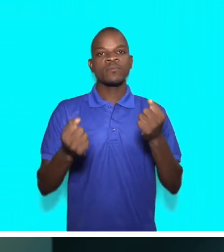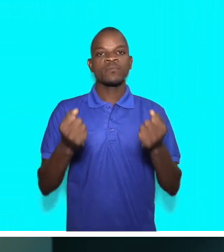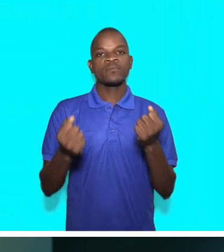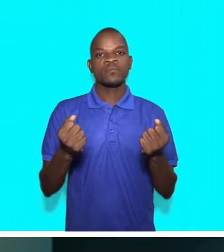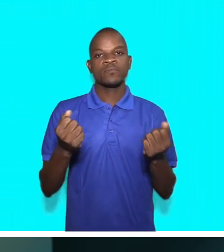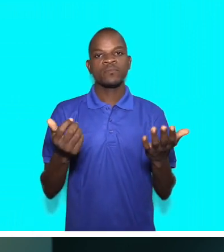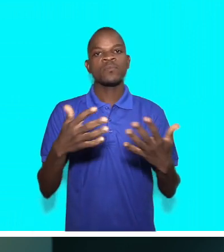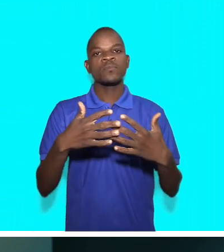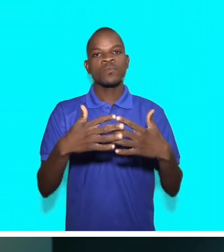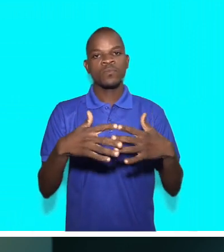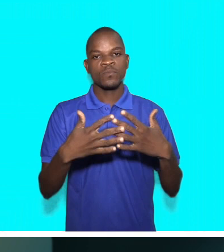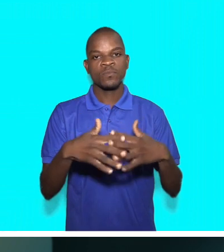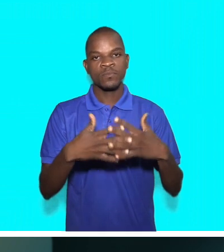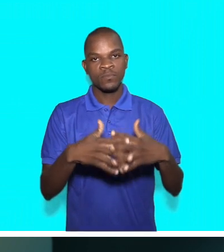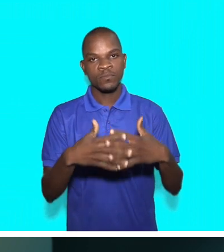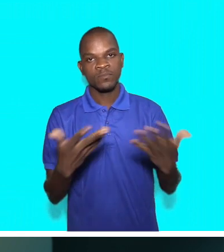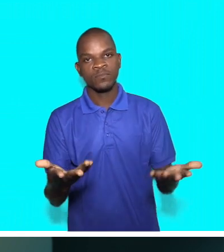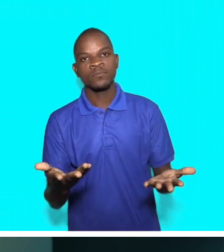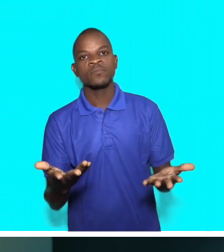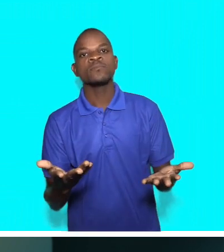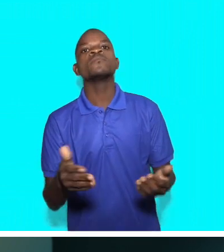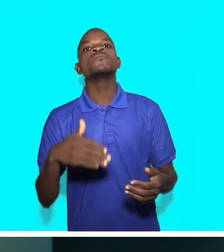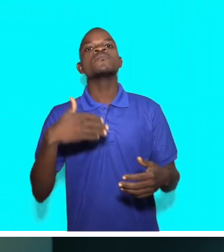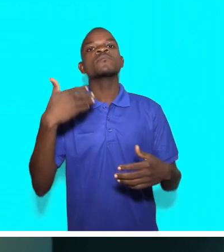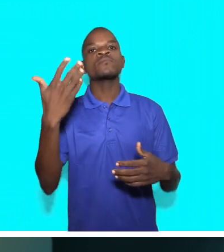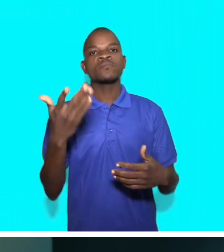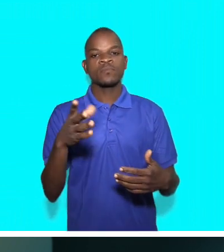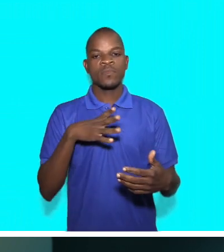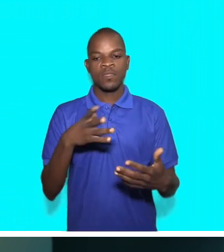colocou o carro a funcionar